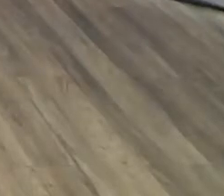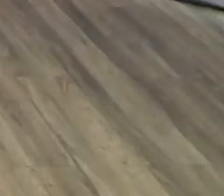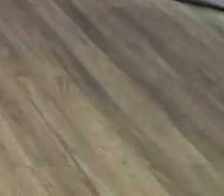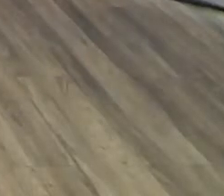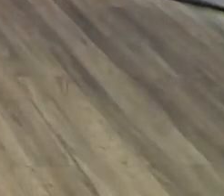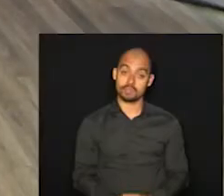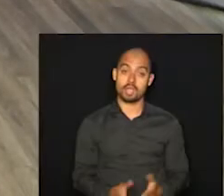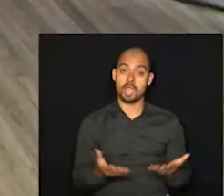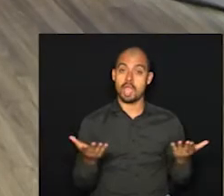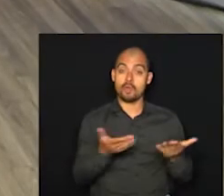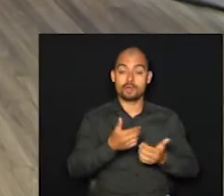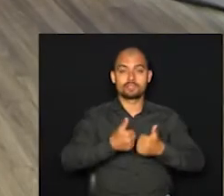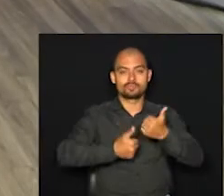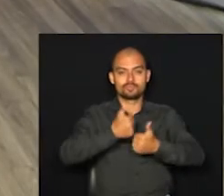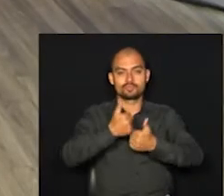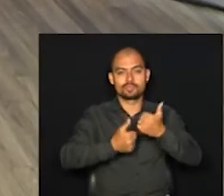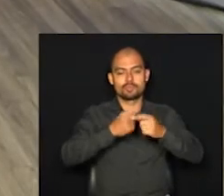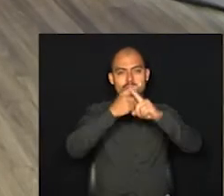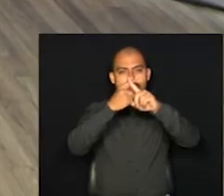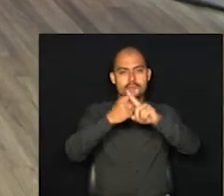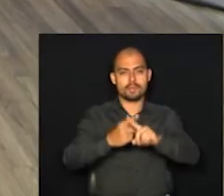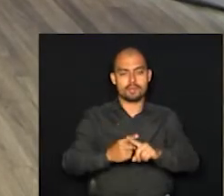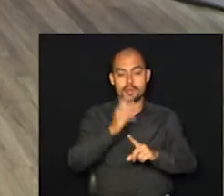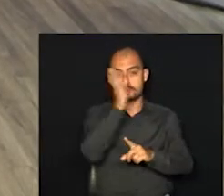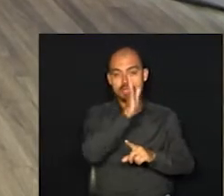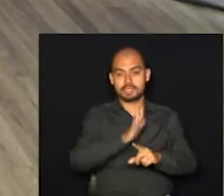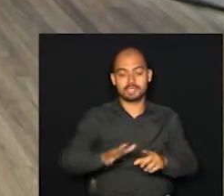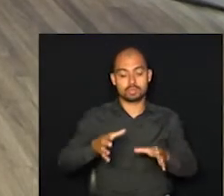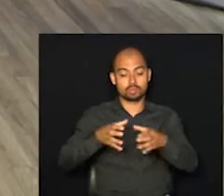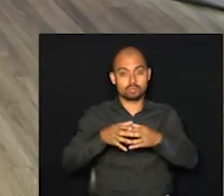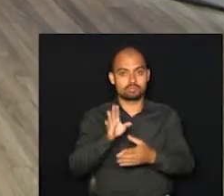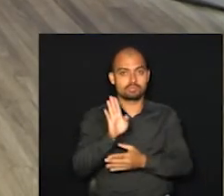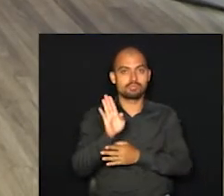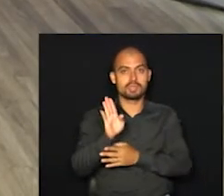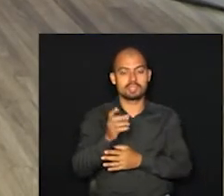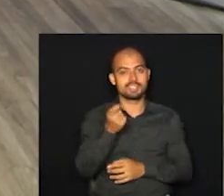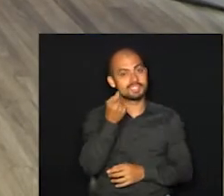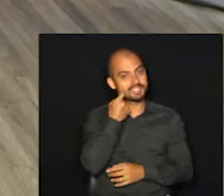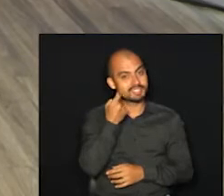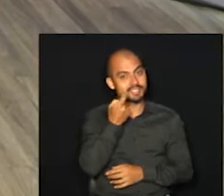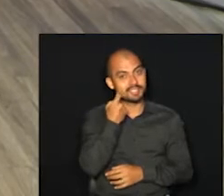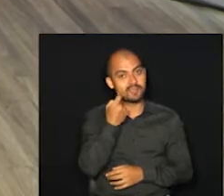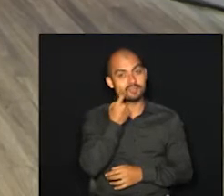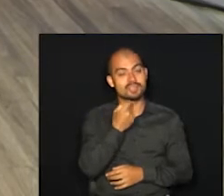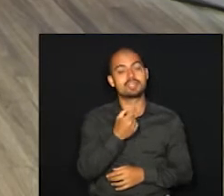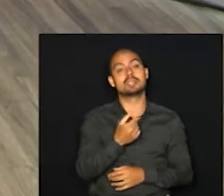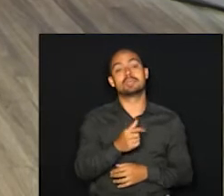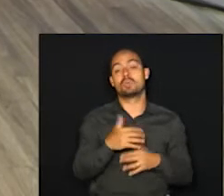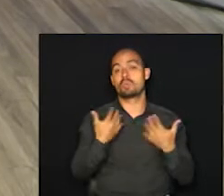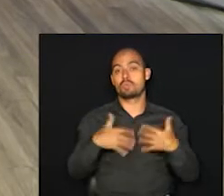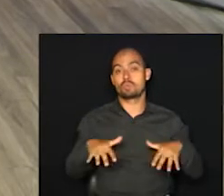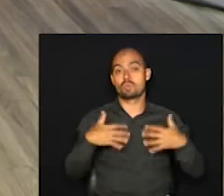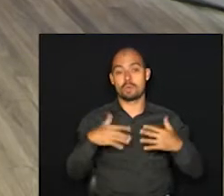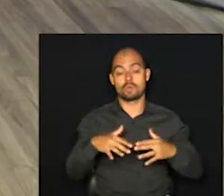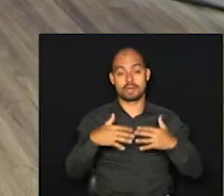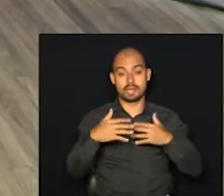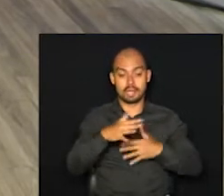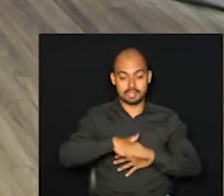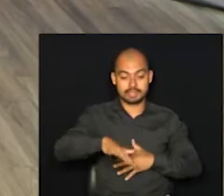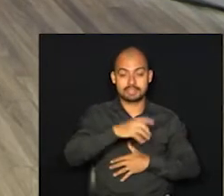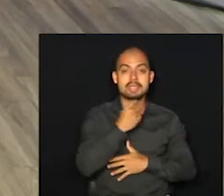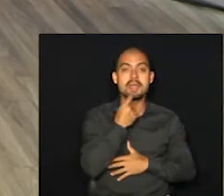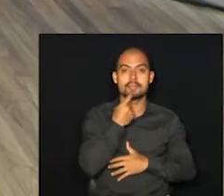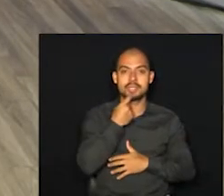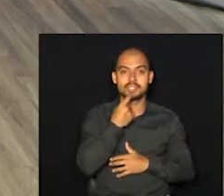Hora da gente falar do Campeonato Brasileiro da Série B, porque a sexta-feira é gorda aqui para a cidade de Campinas. As